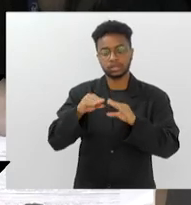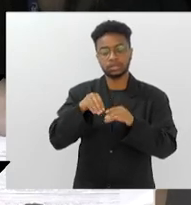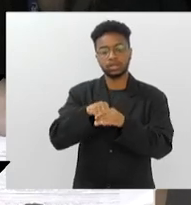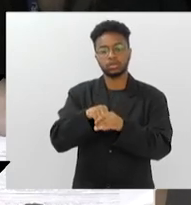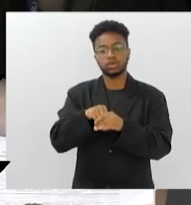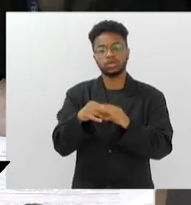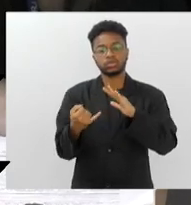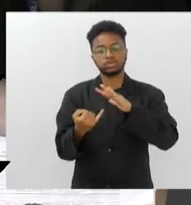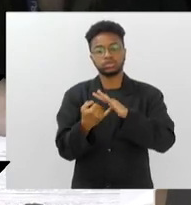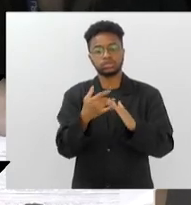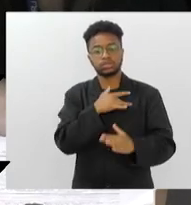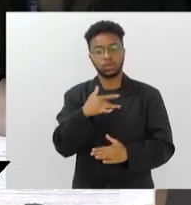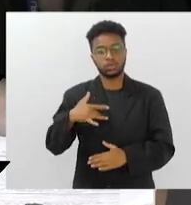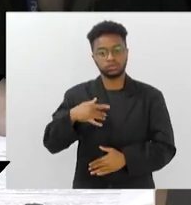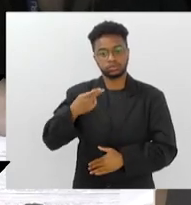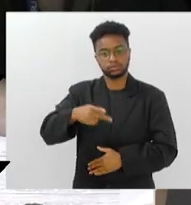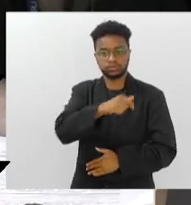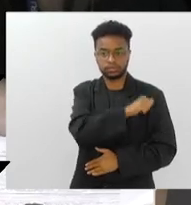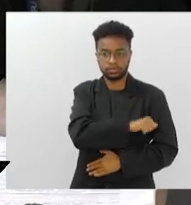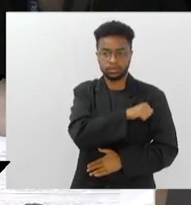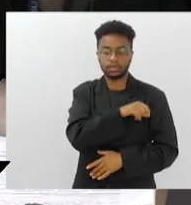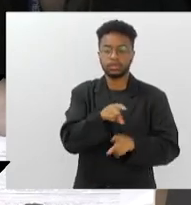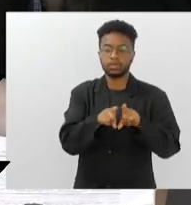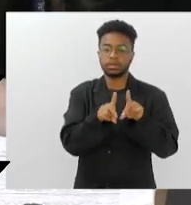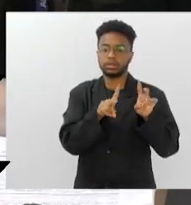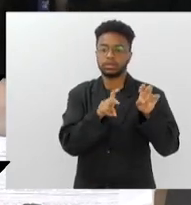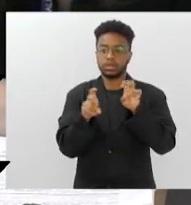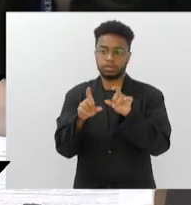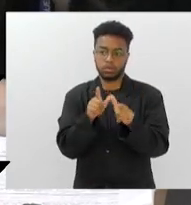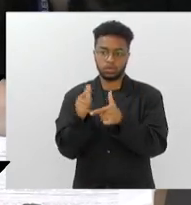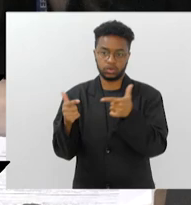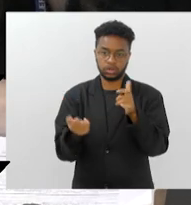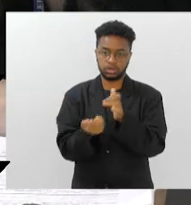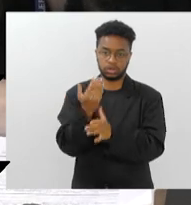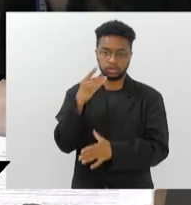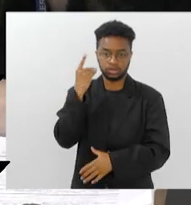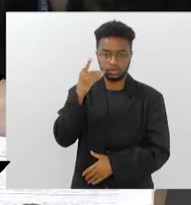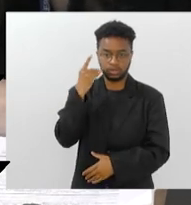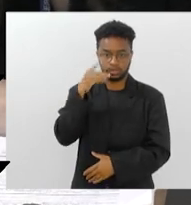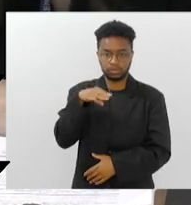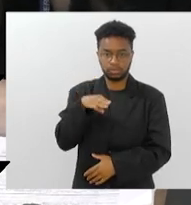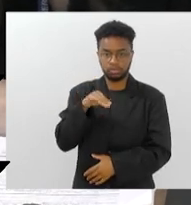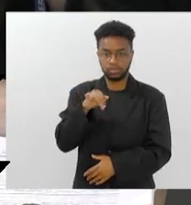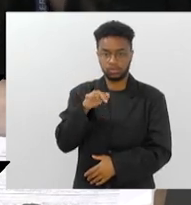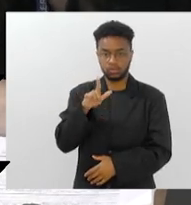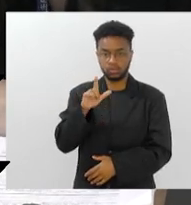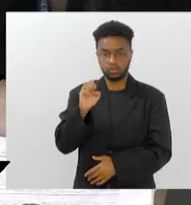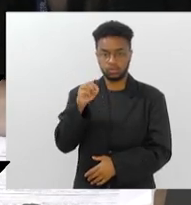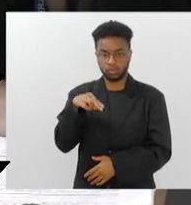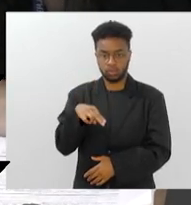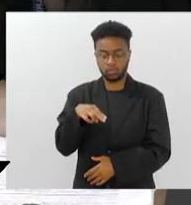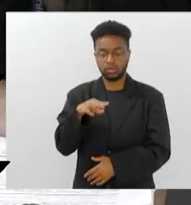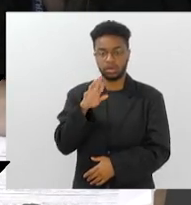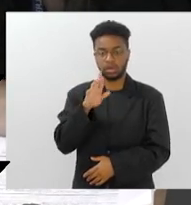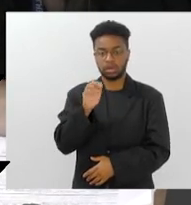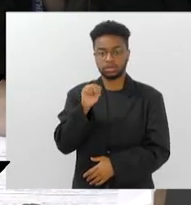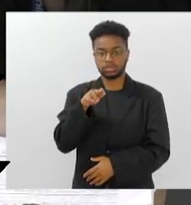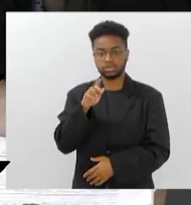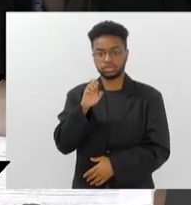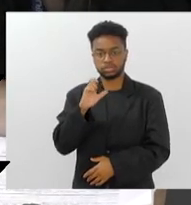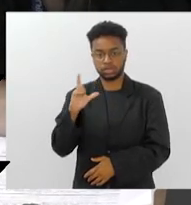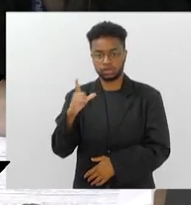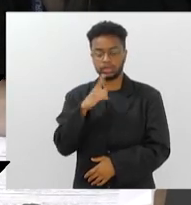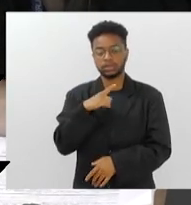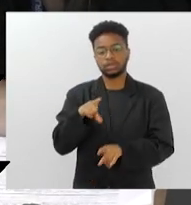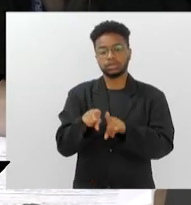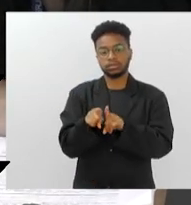estado do Rio de Janeiro e da outras providências de autoria do deputado Milton Rangel e também tem tem